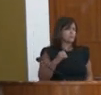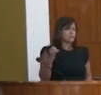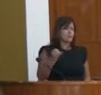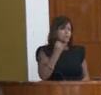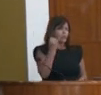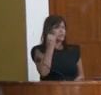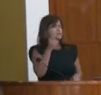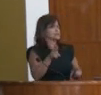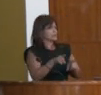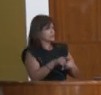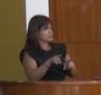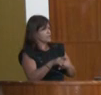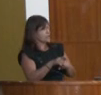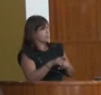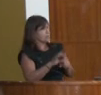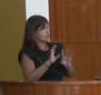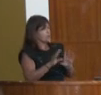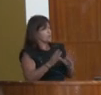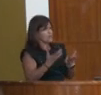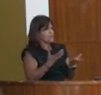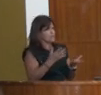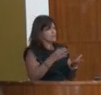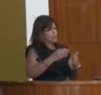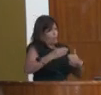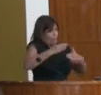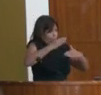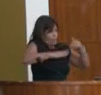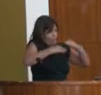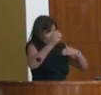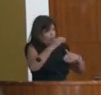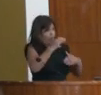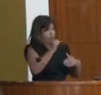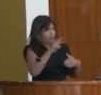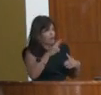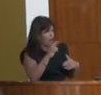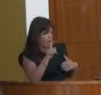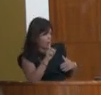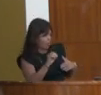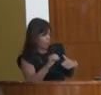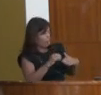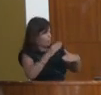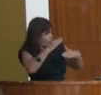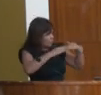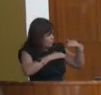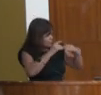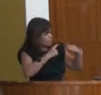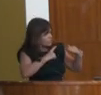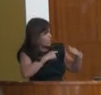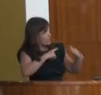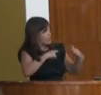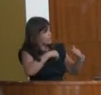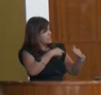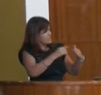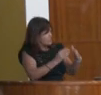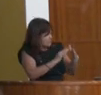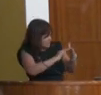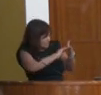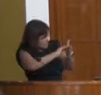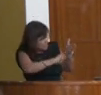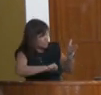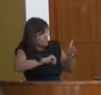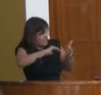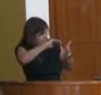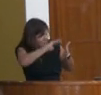pode tirar uma função ou um cargo. Existia uma exceção à lei, que era dos marítimos, e foi